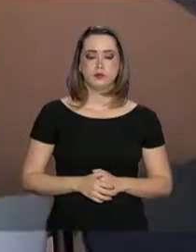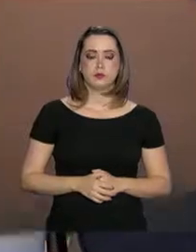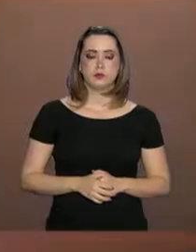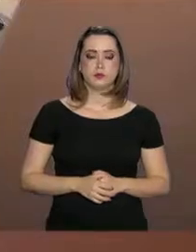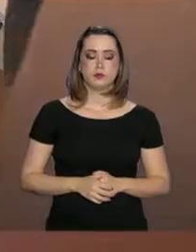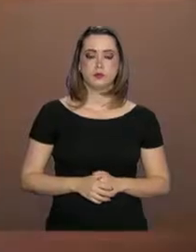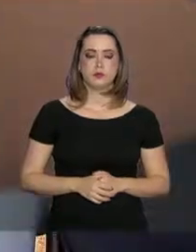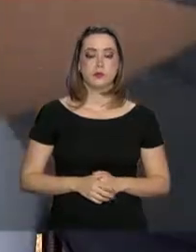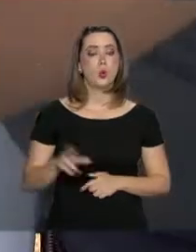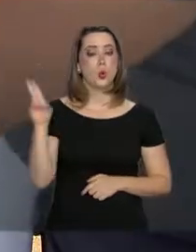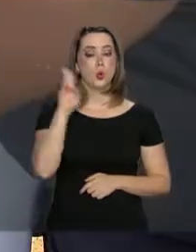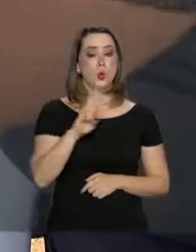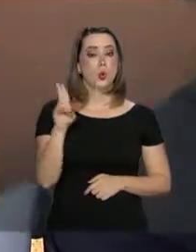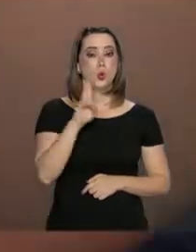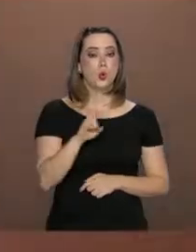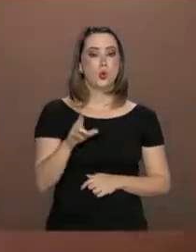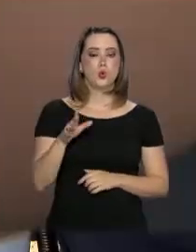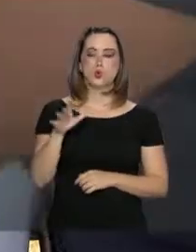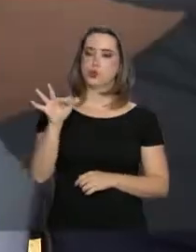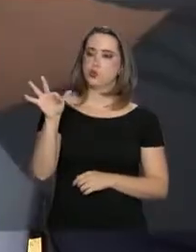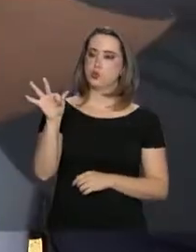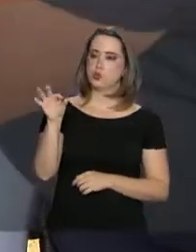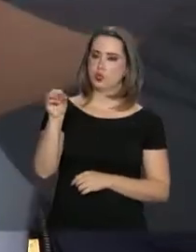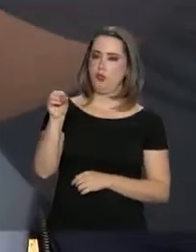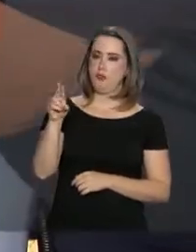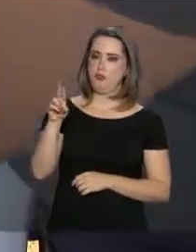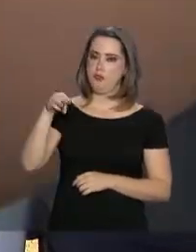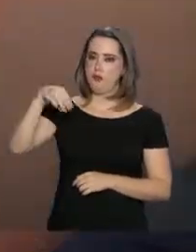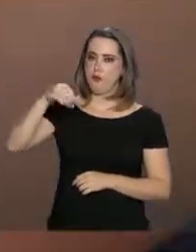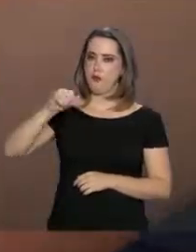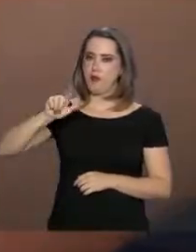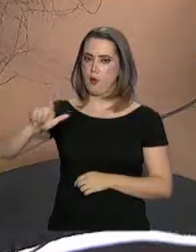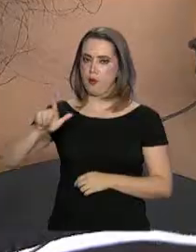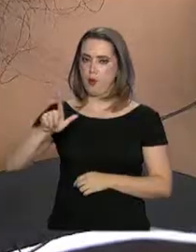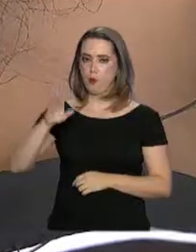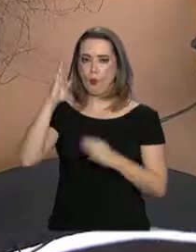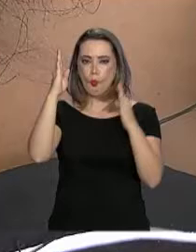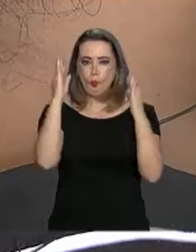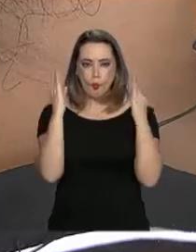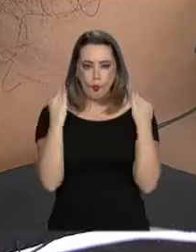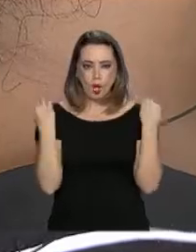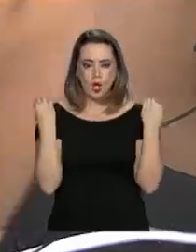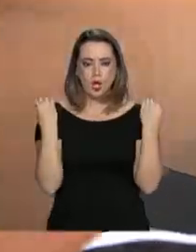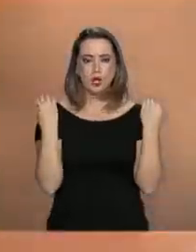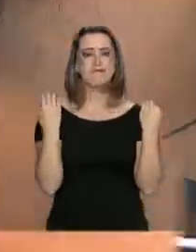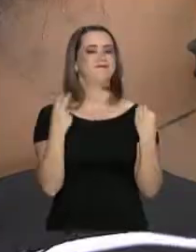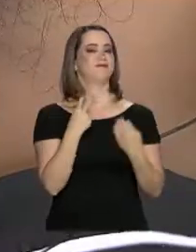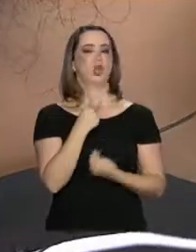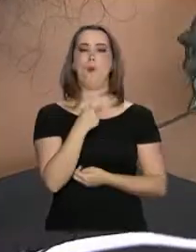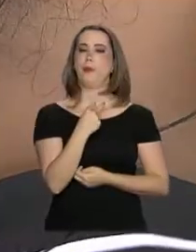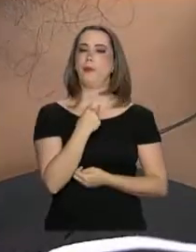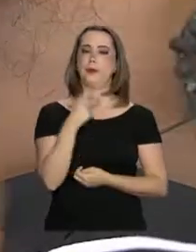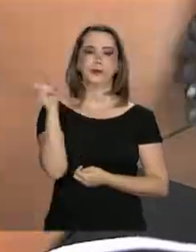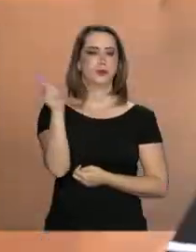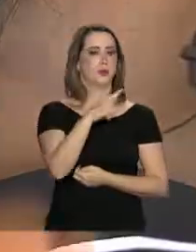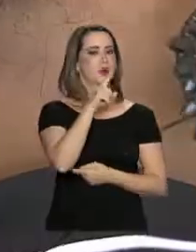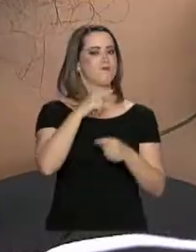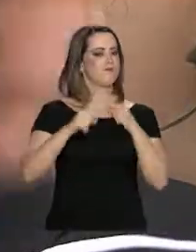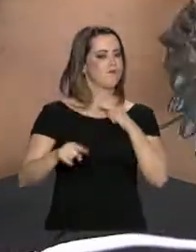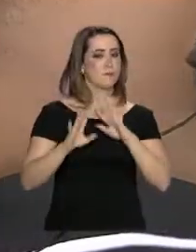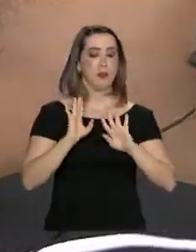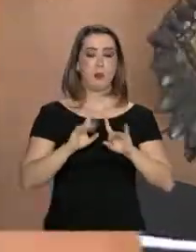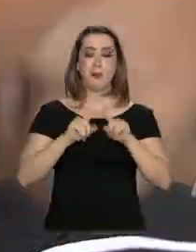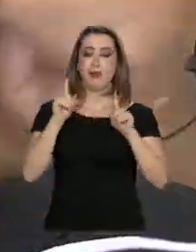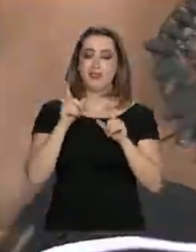o uso de formol como alisante de cabelo não é permitido mesmo assim a prática ainda é comum em alguns